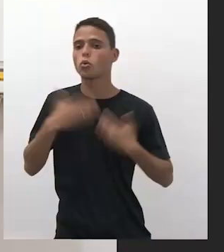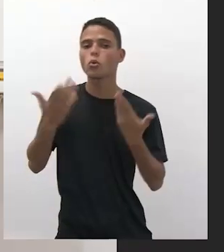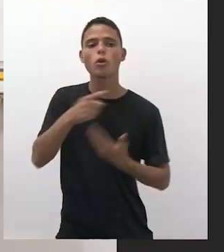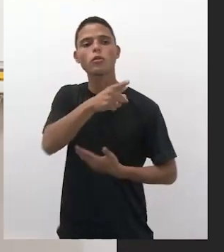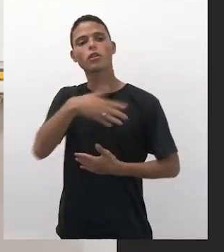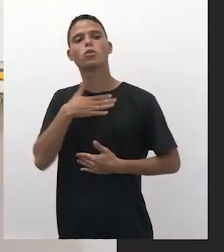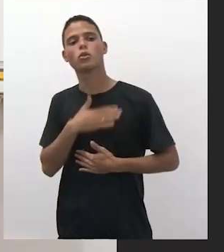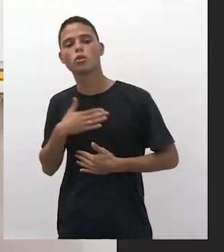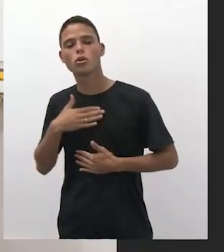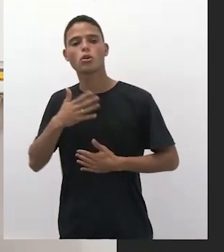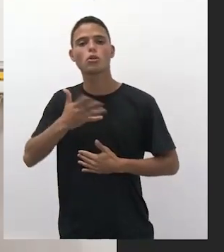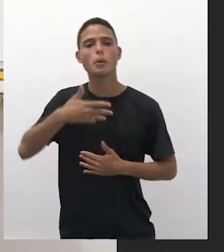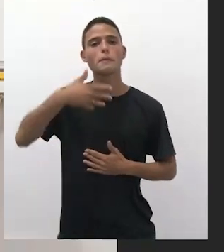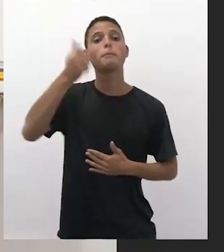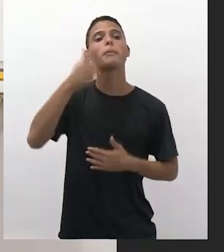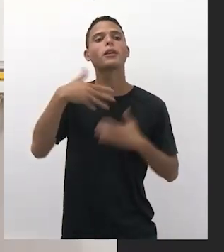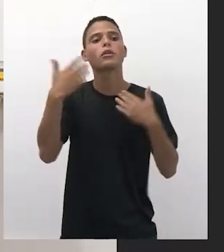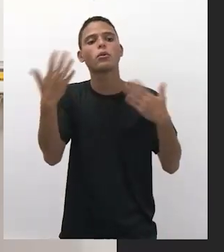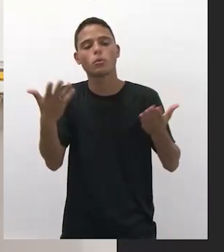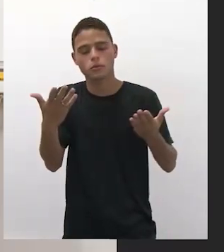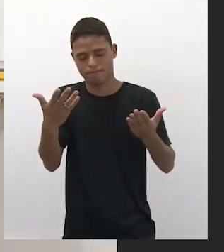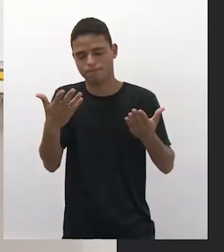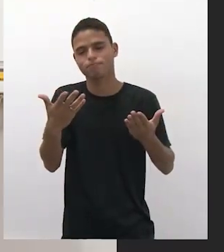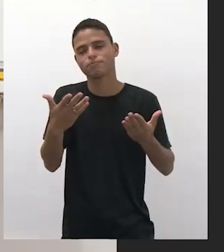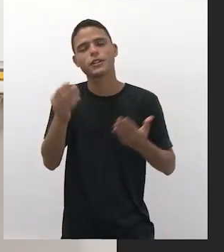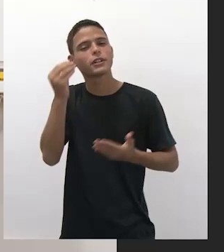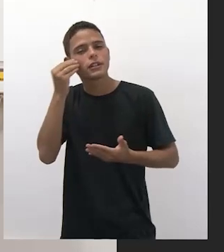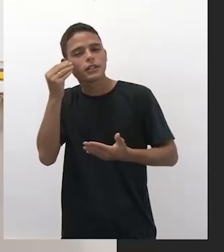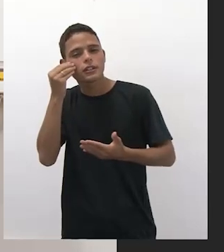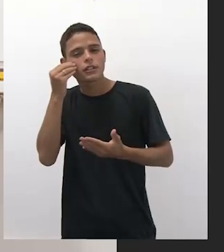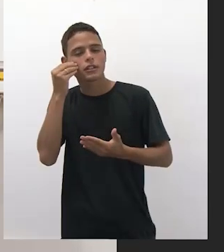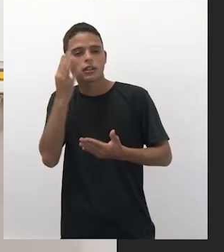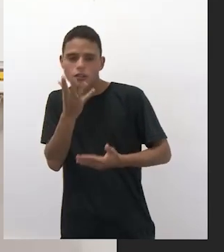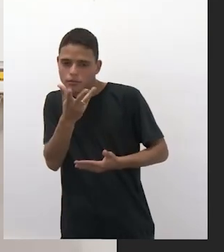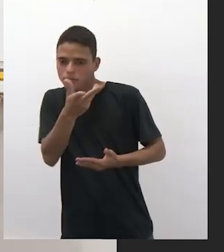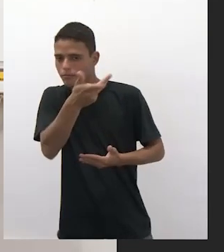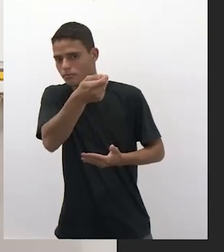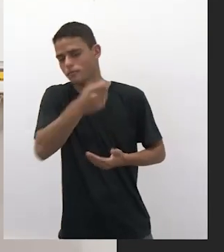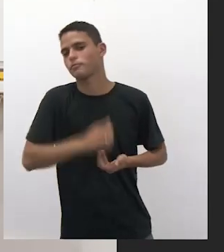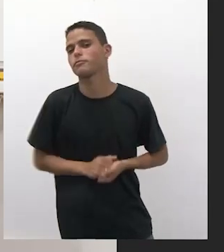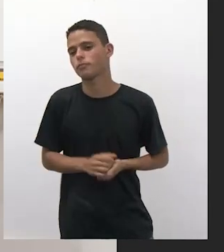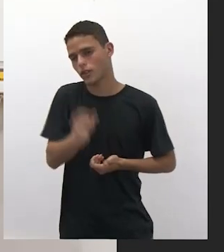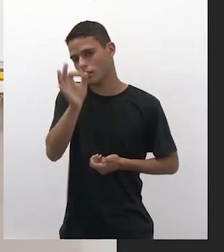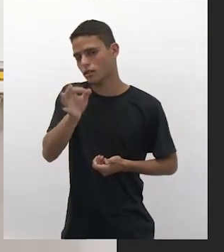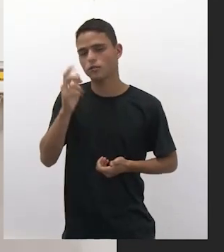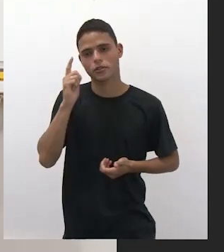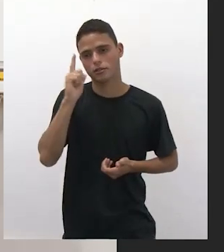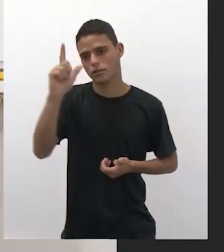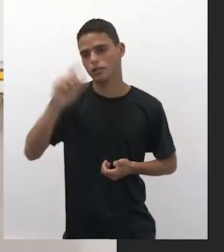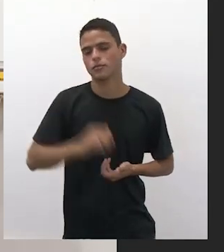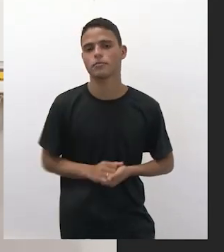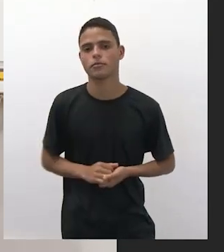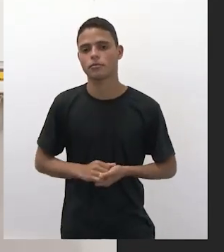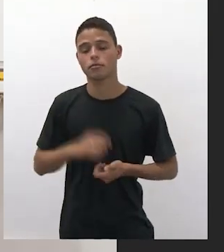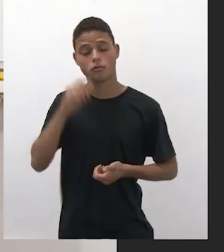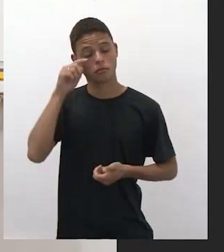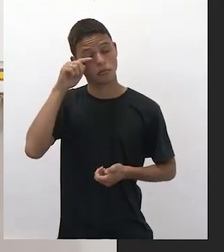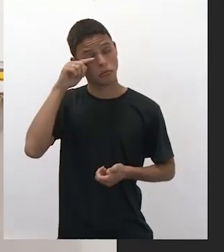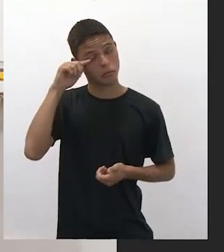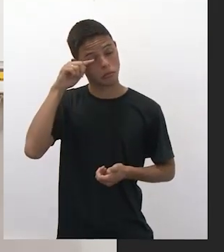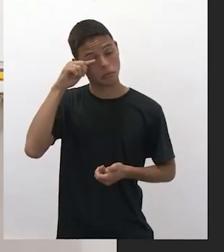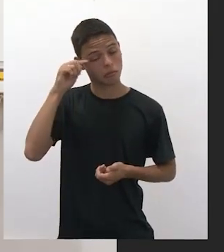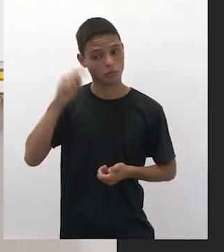mais gostaram, procura envolver eles dessa forma. Com certeza eu acho que vai ser um sucesso.